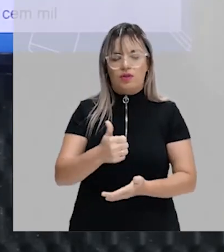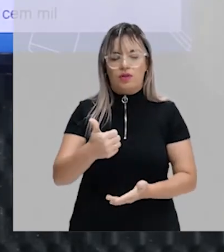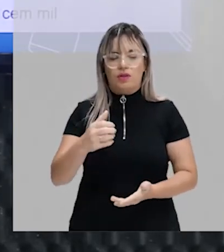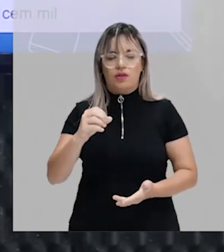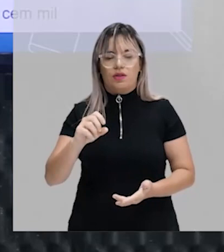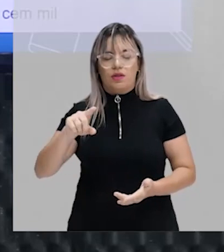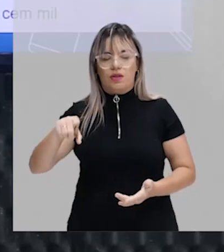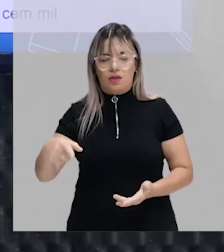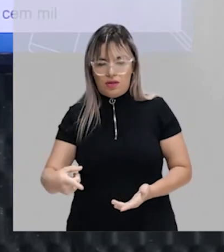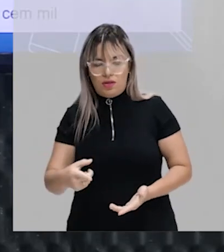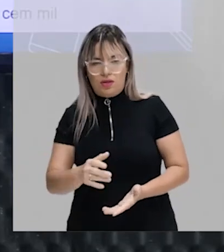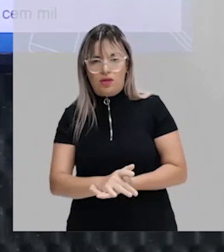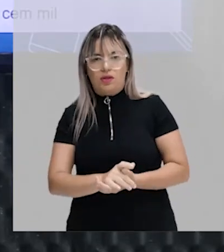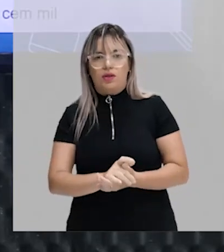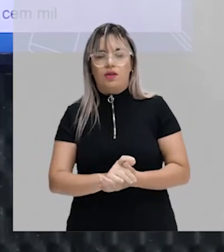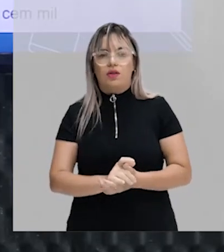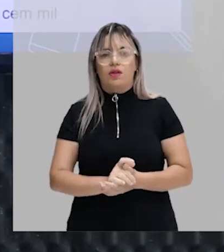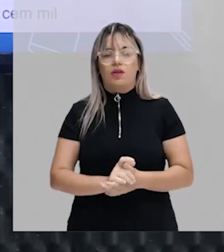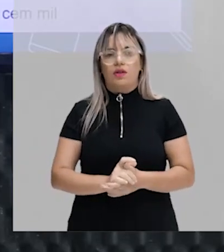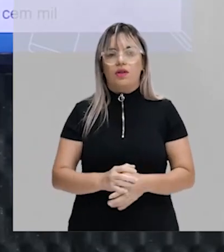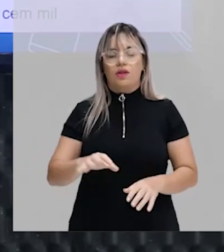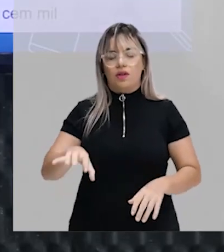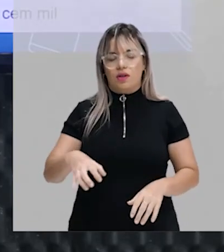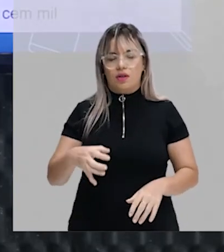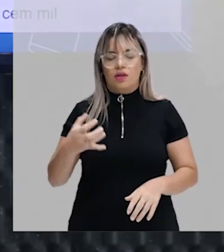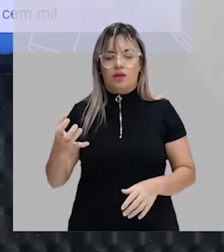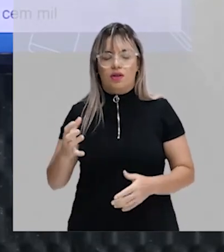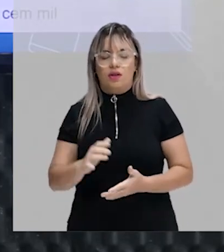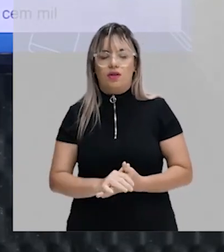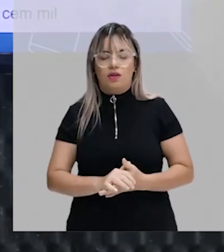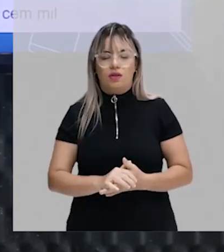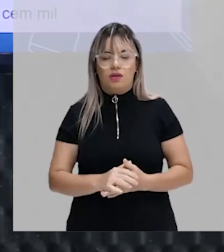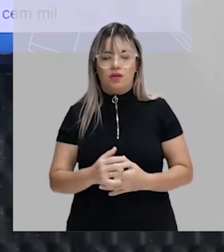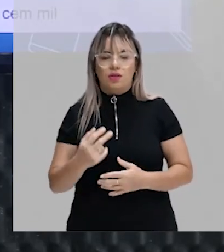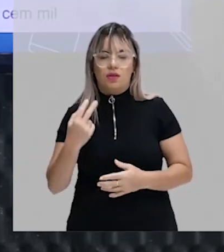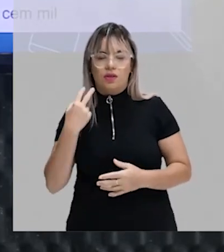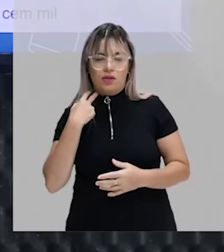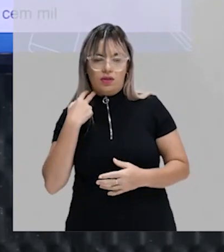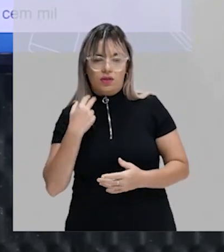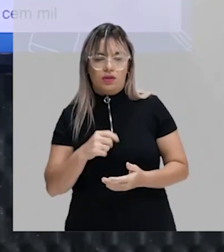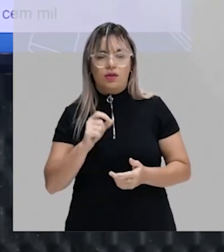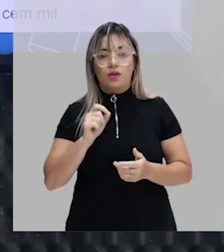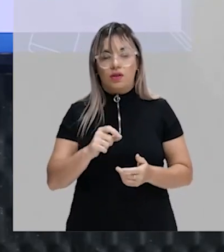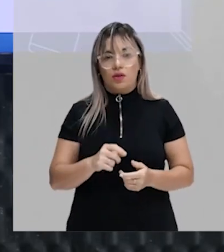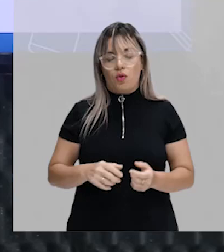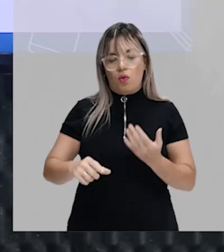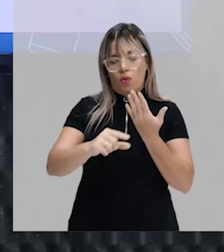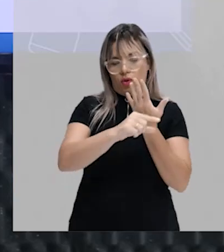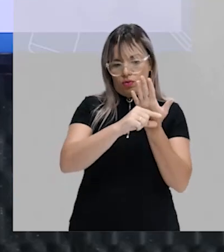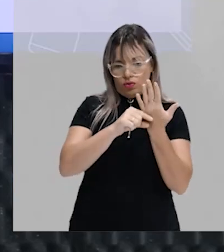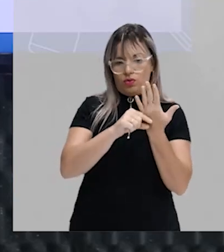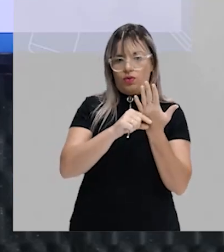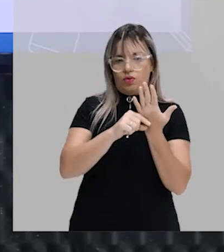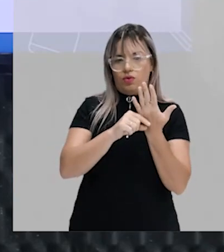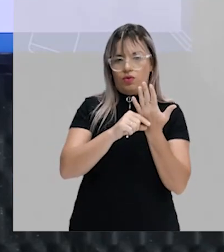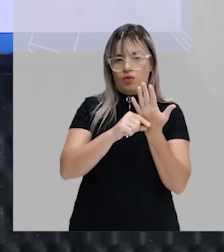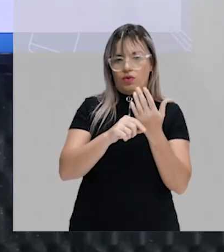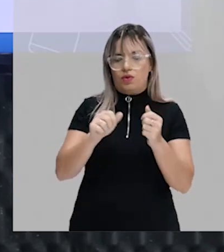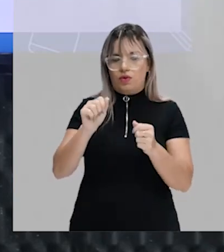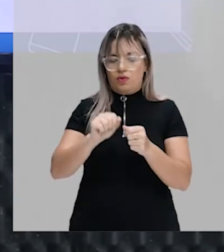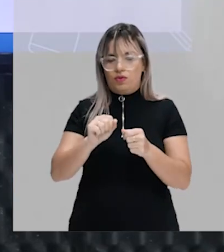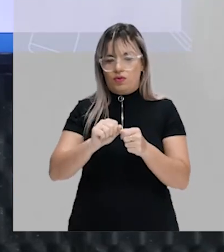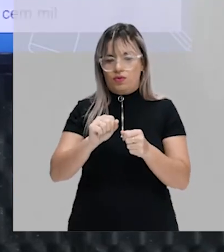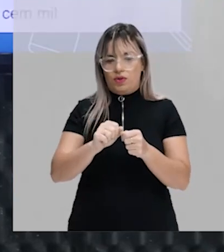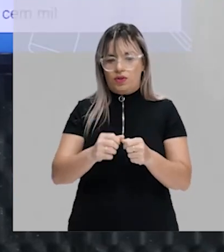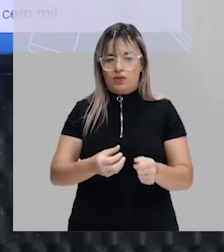aqui traz uma poesia de Práxis, trazendo aí a agiotagem. O que mais? Continua,